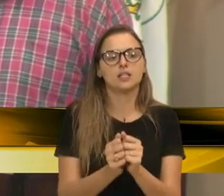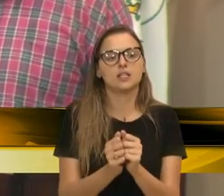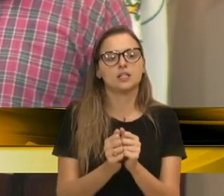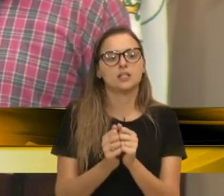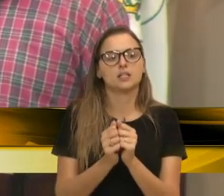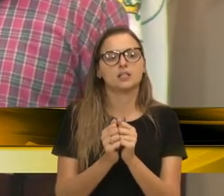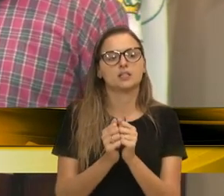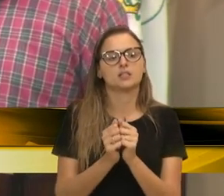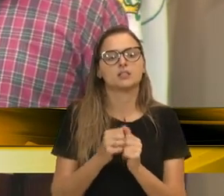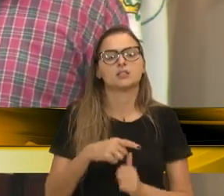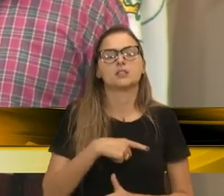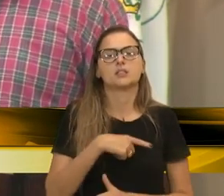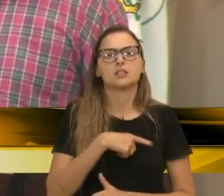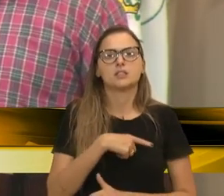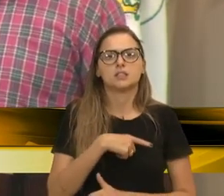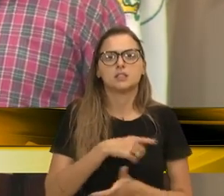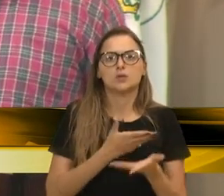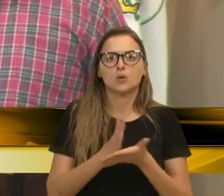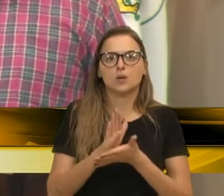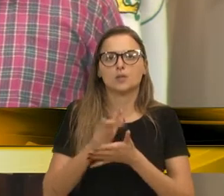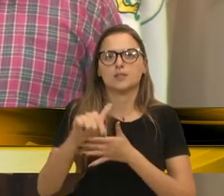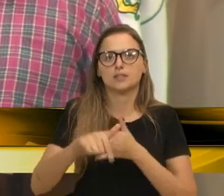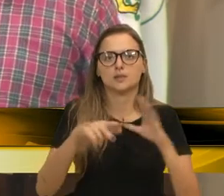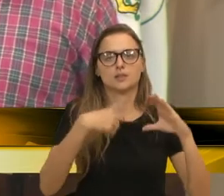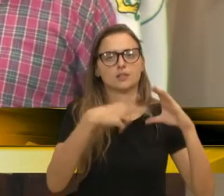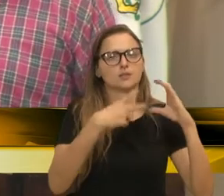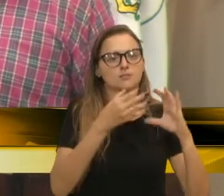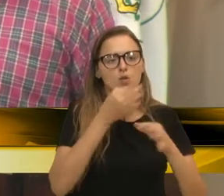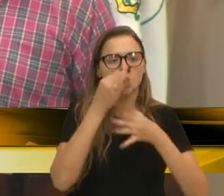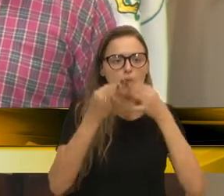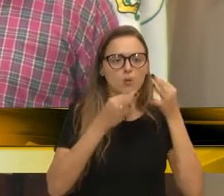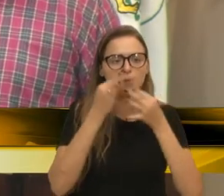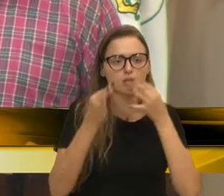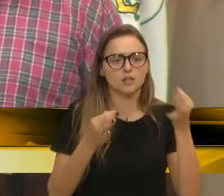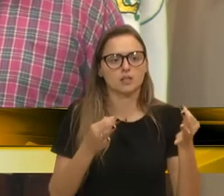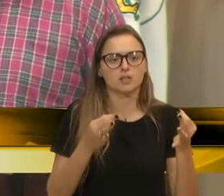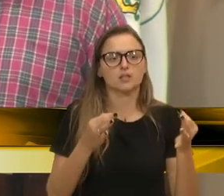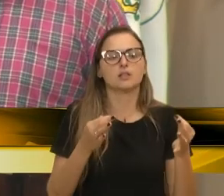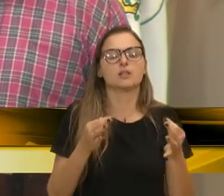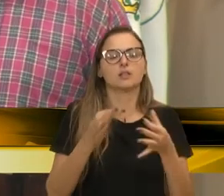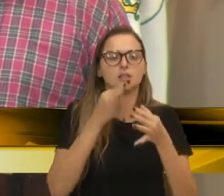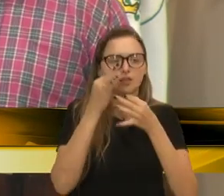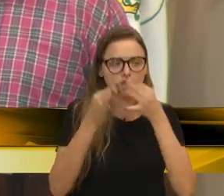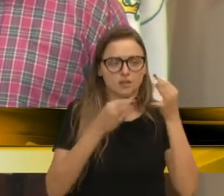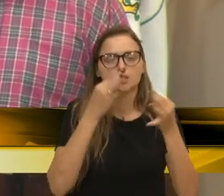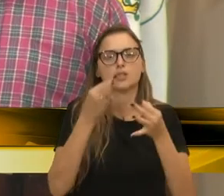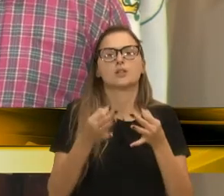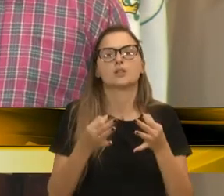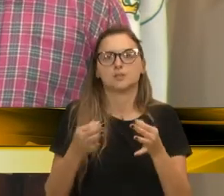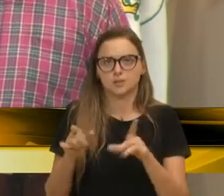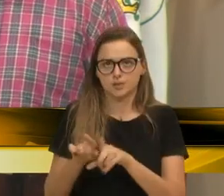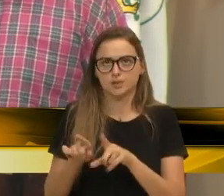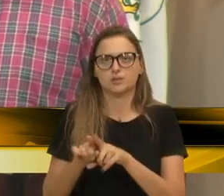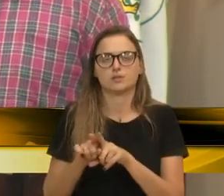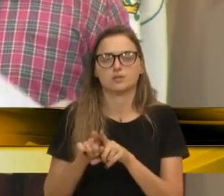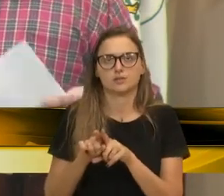por esta casa. Opiniões diferentes são saudáveis, eu acho que cada um tem a sua.